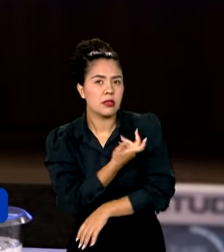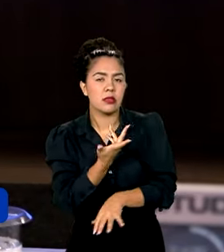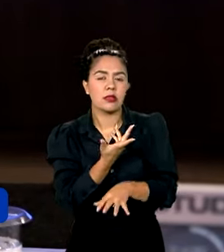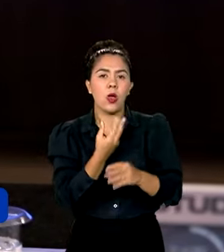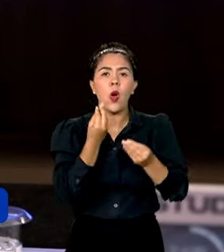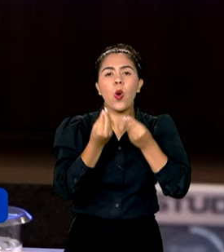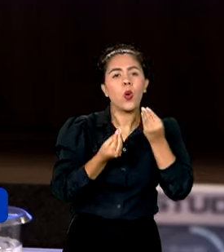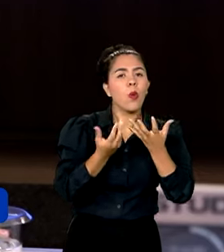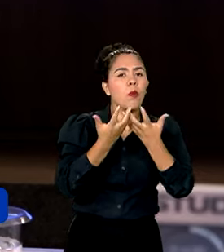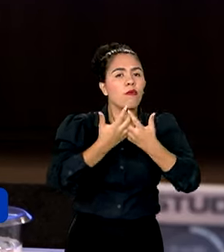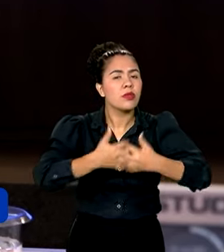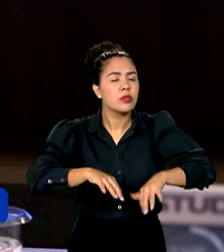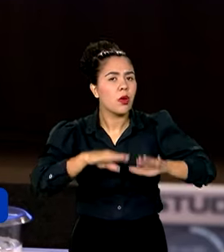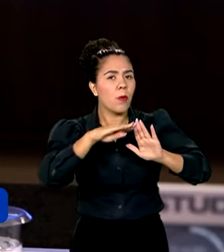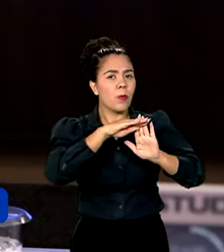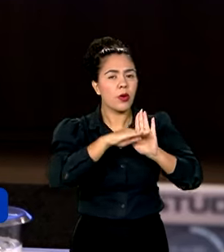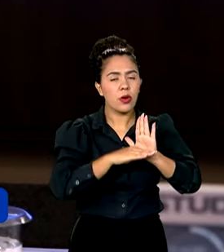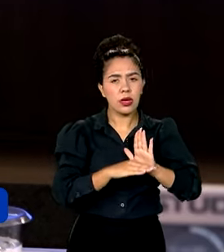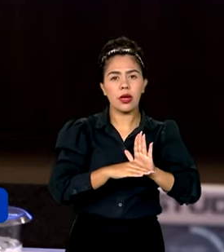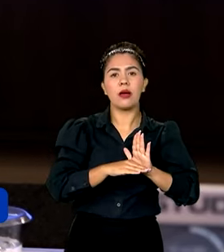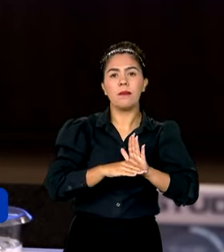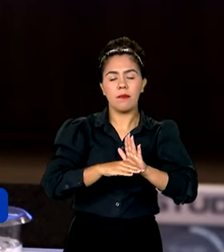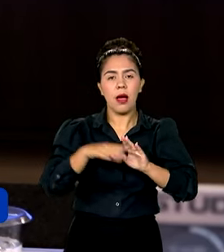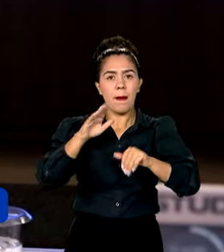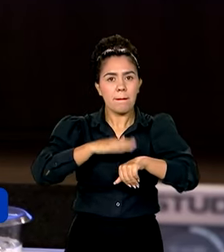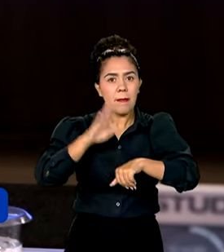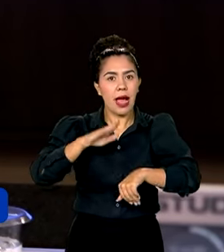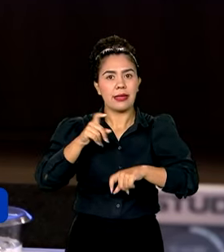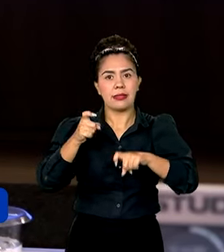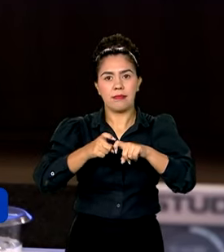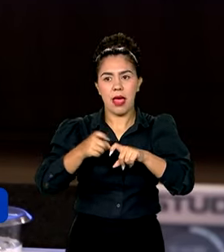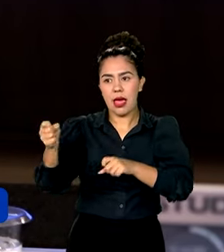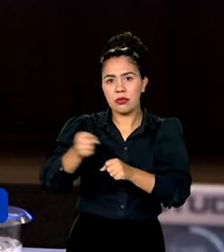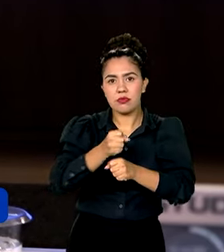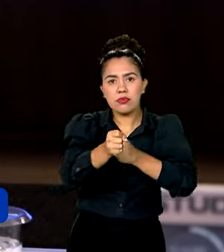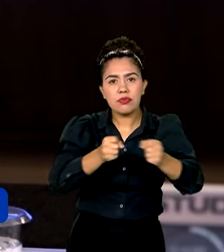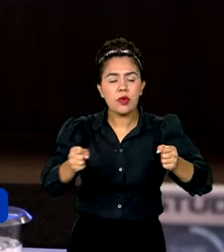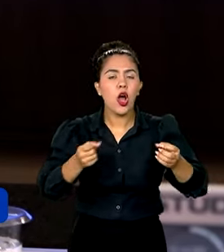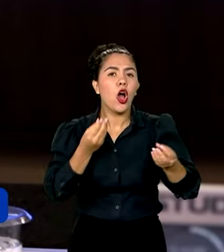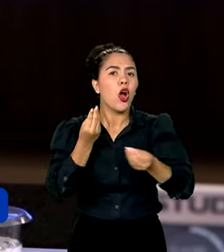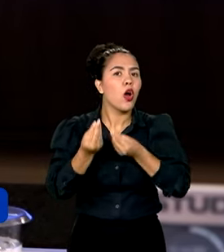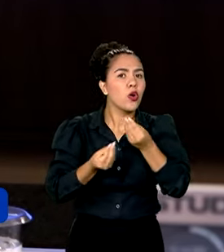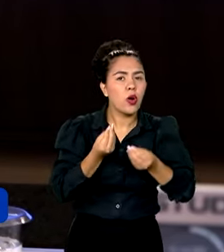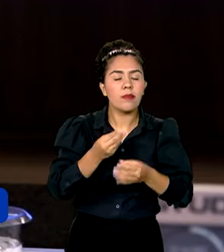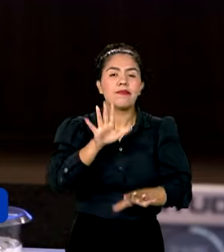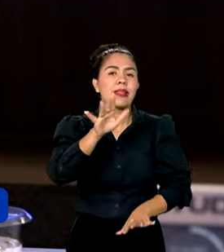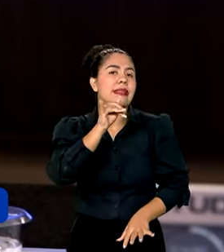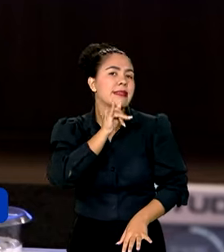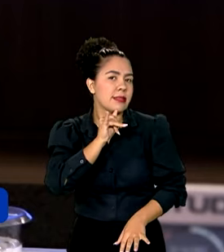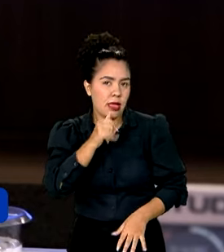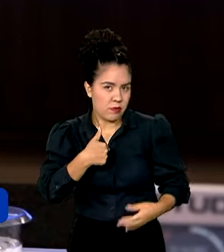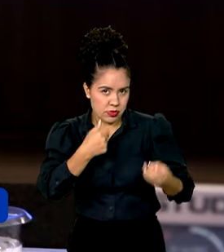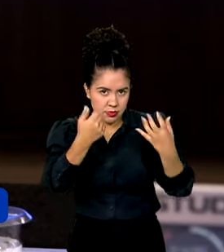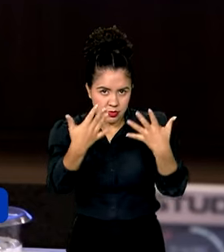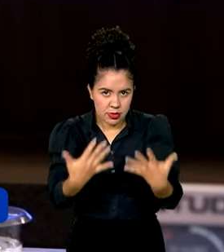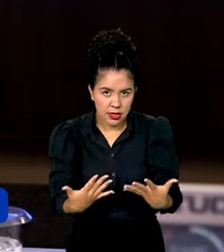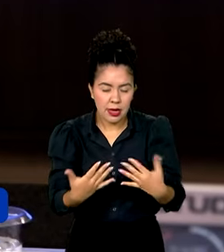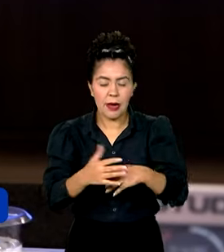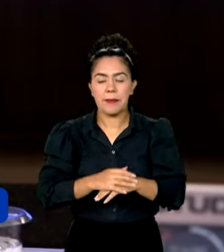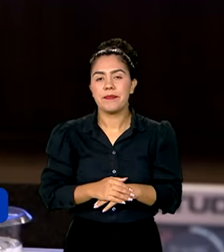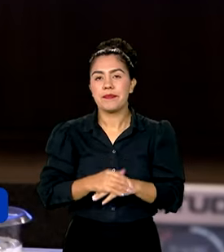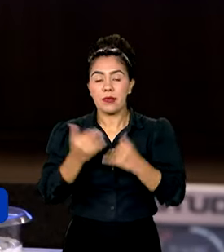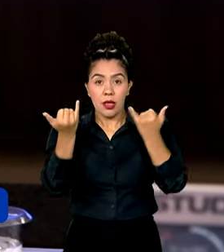mais médicos que médicos estão naquela região só para dar alguns exemplos eh dados